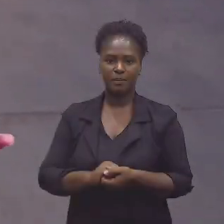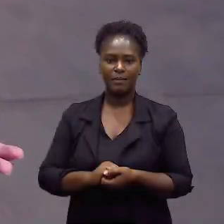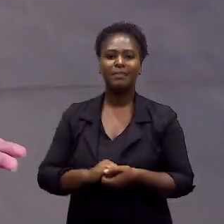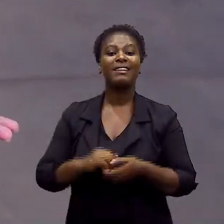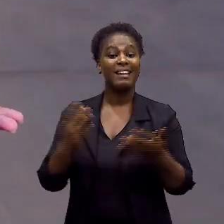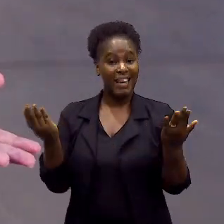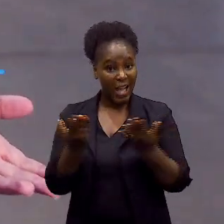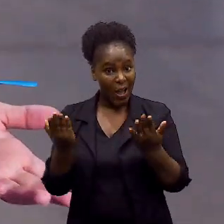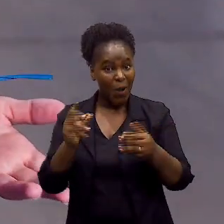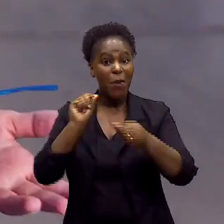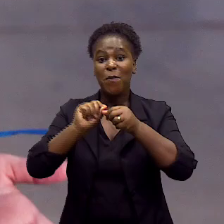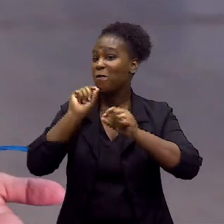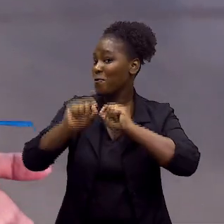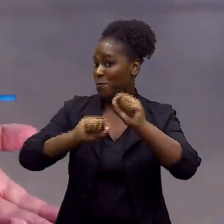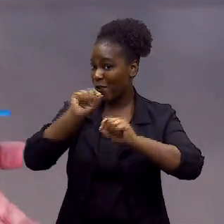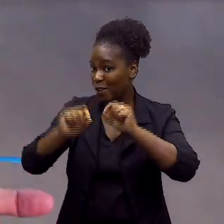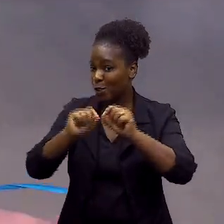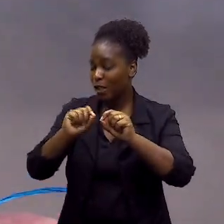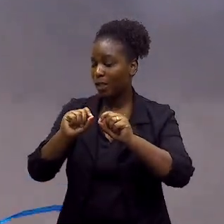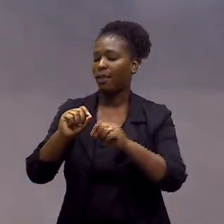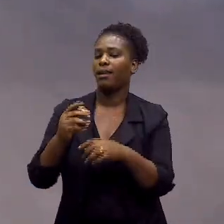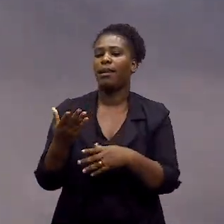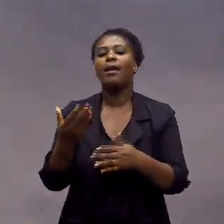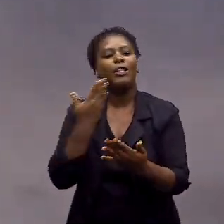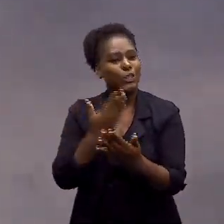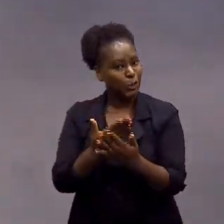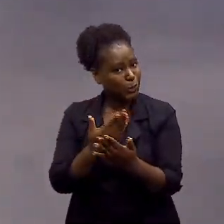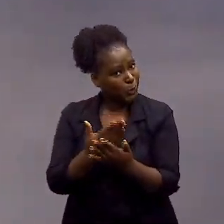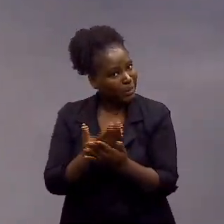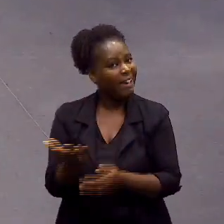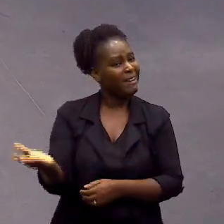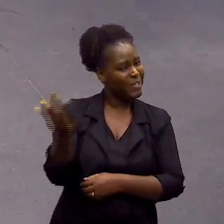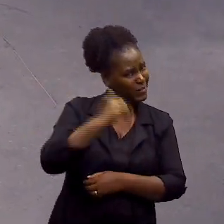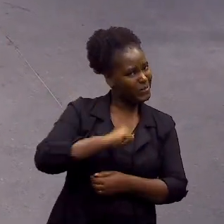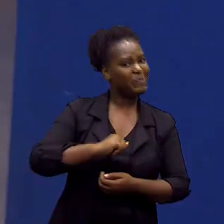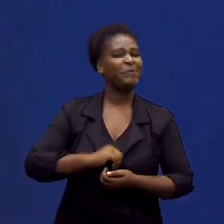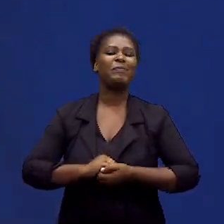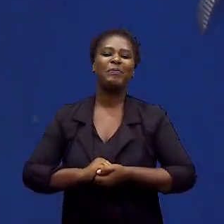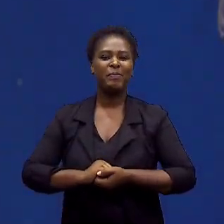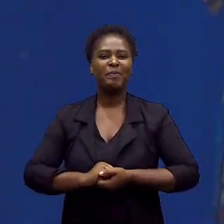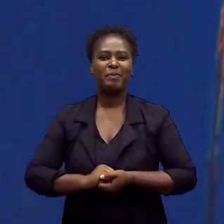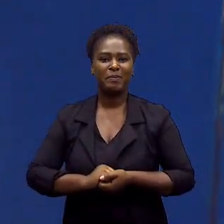E depois de passar no reconhecimento facial, é hora de estudar, né, galera?